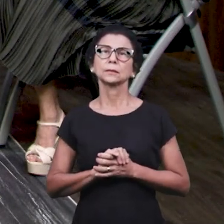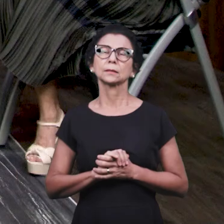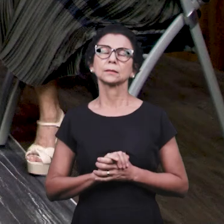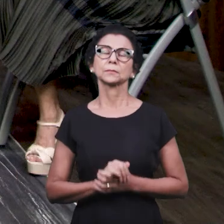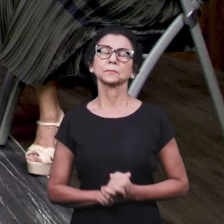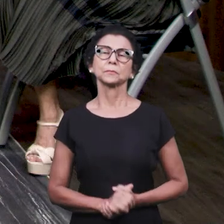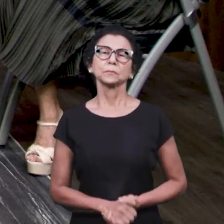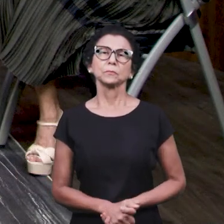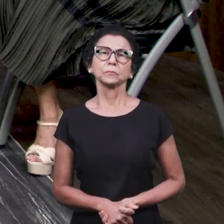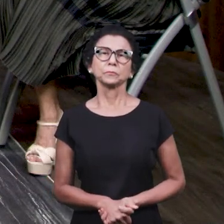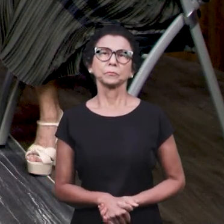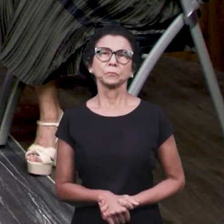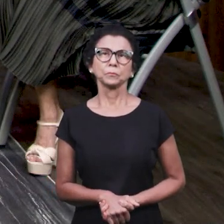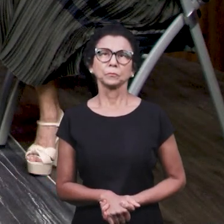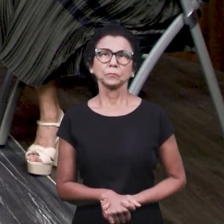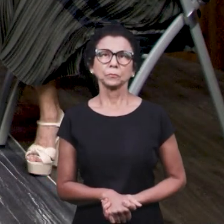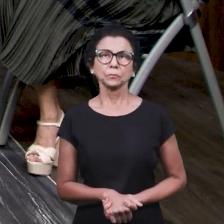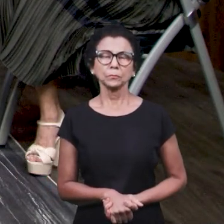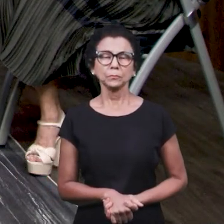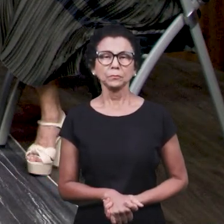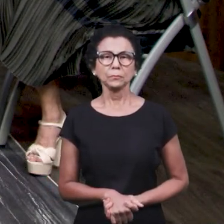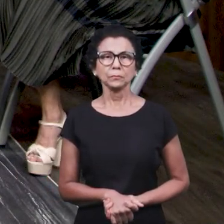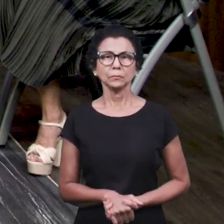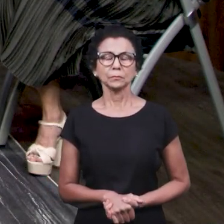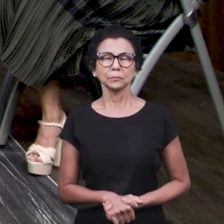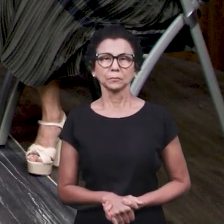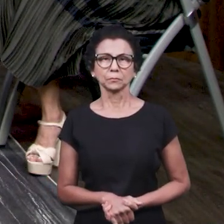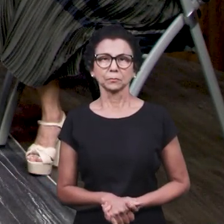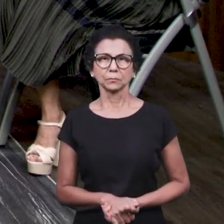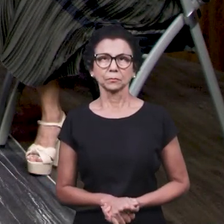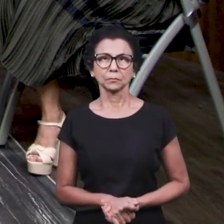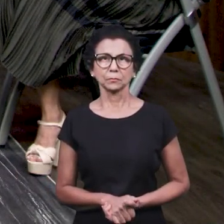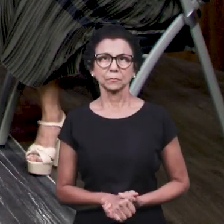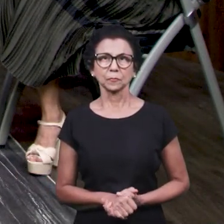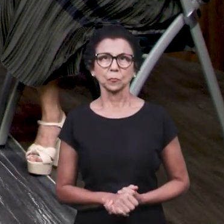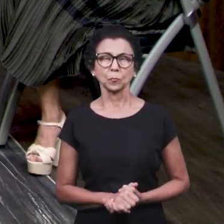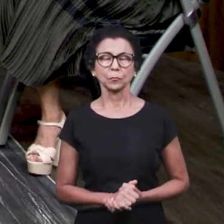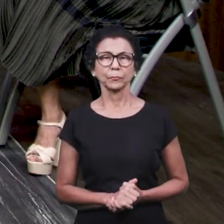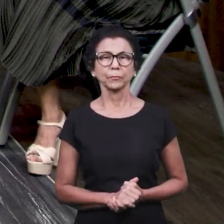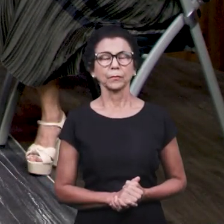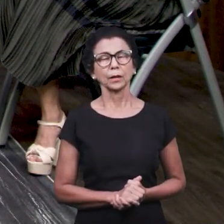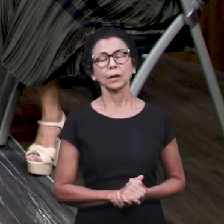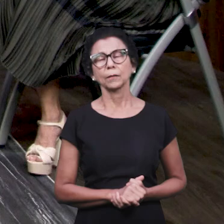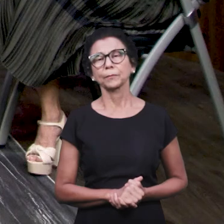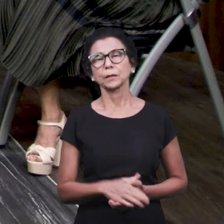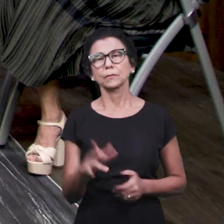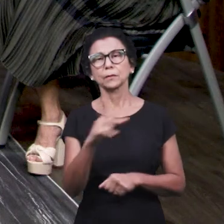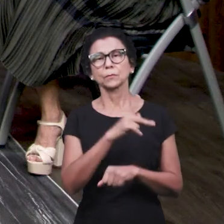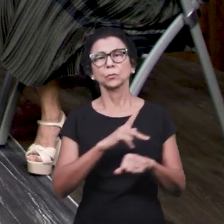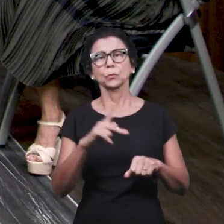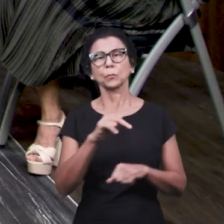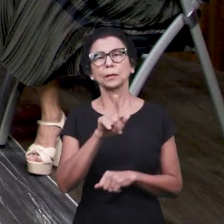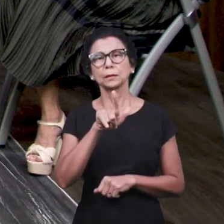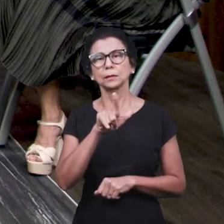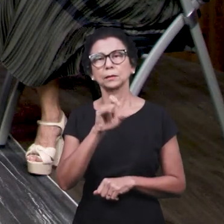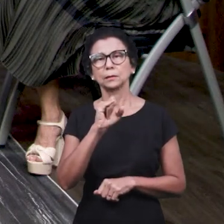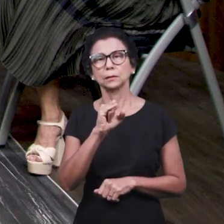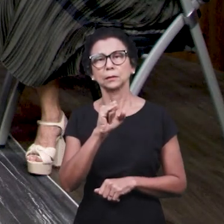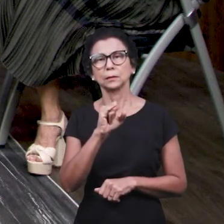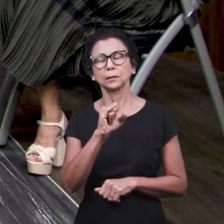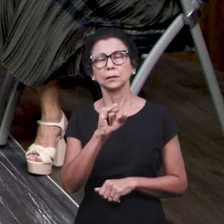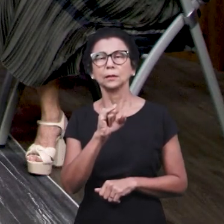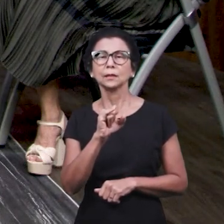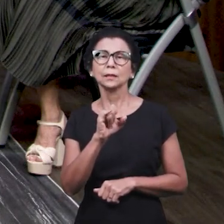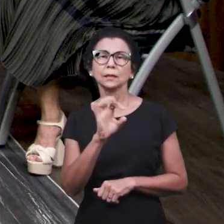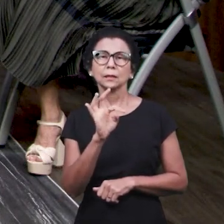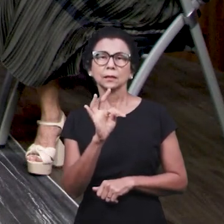inglês. Não que a língua lá vai falar, tu não é mandando o menino para a Lituânia, não fala a língua lá da Lituânia, mas ele tem que saber inglês